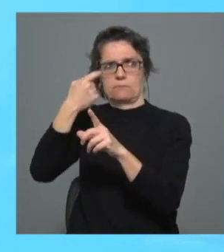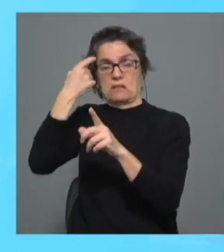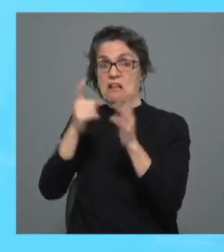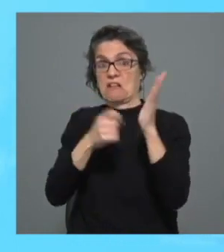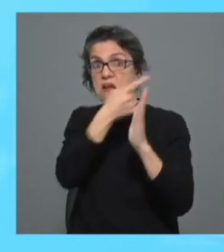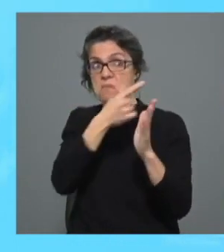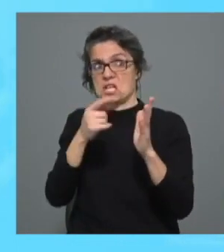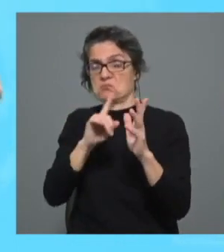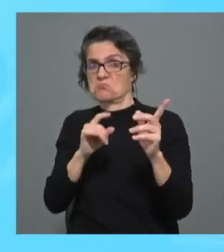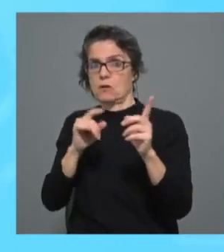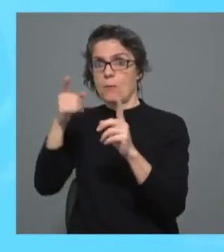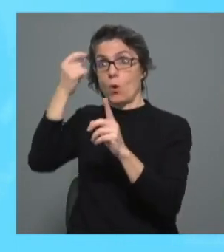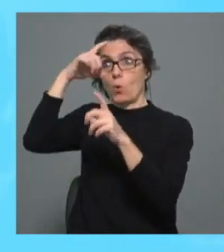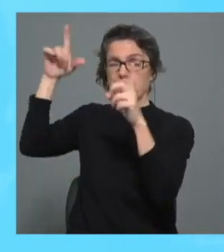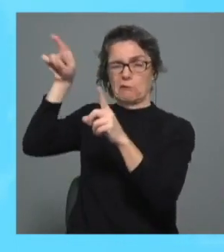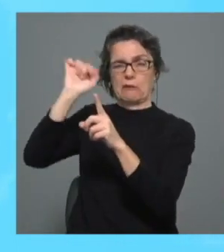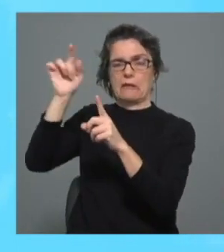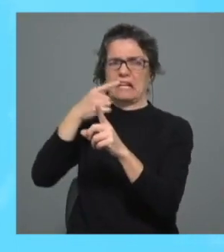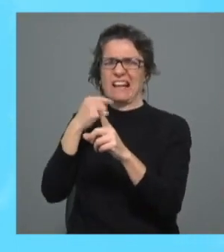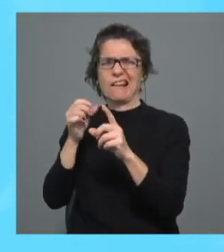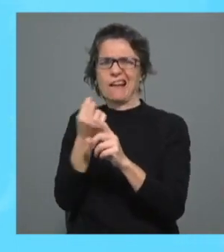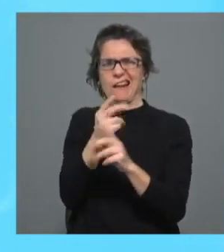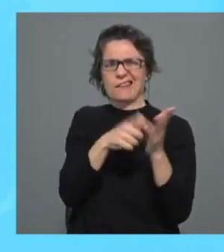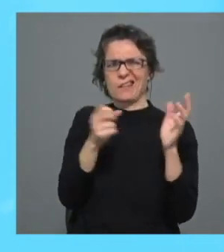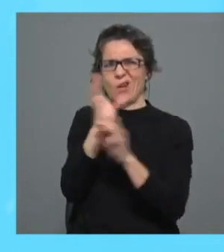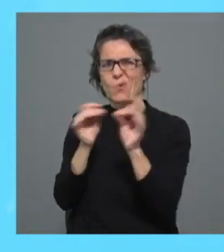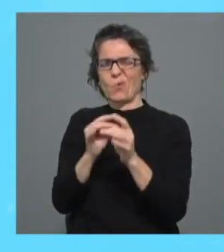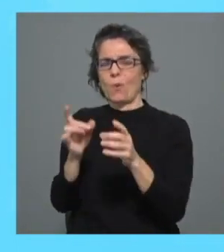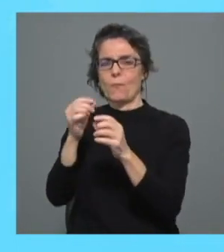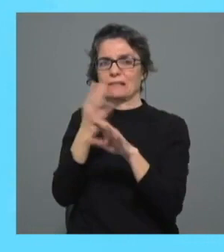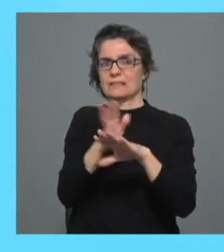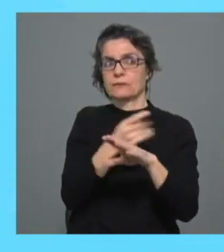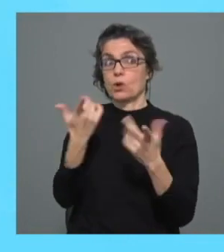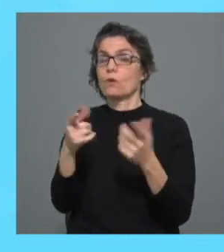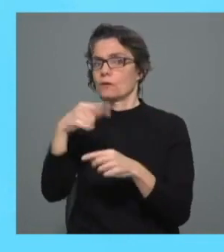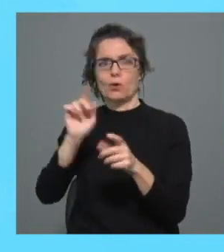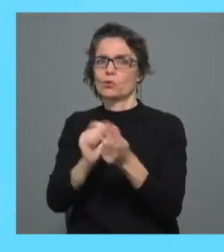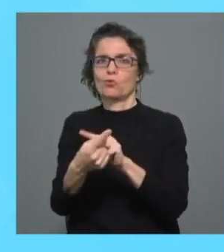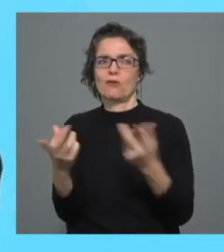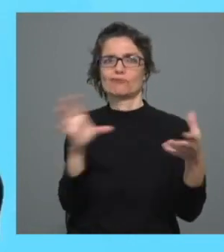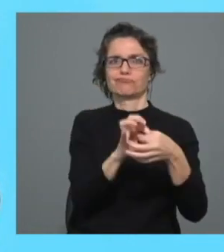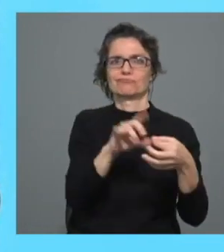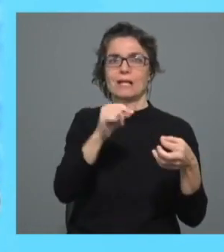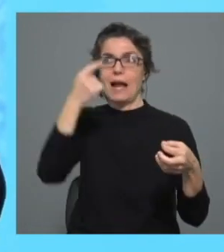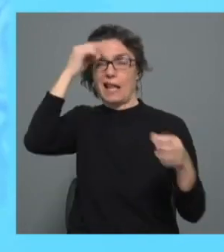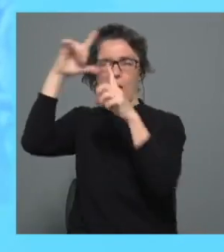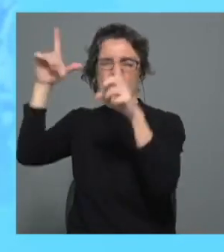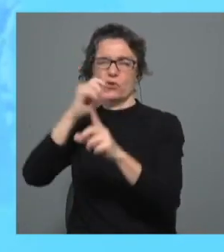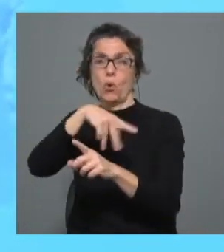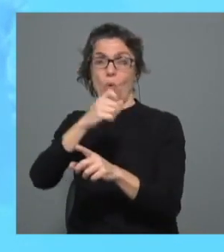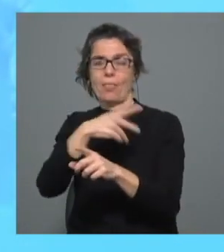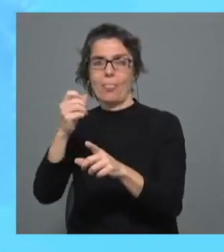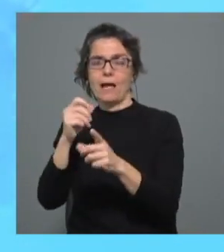Estados Unidos empenharam-se, imaginou que os Estados Unidos e a Europa se dividiam, não se dividiram, ao contrário, juntaram-se, imaginou que a NATO, não, ao contrário, funcionou, a